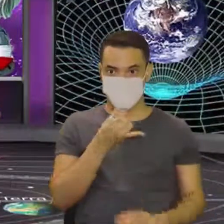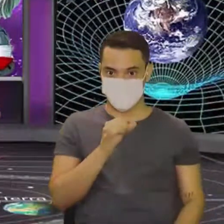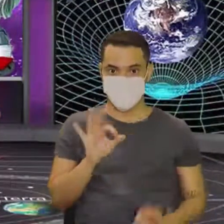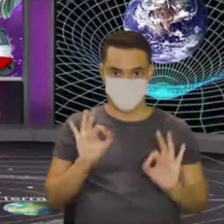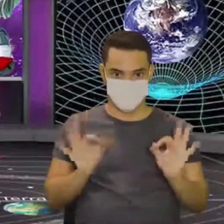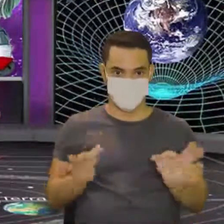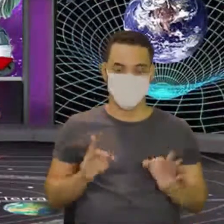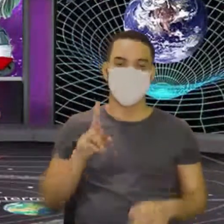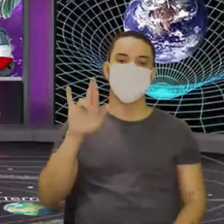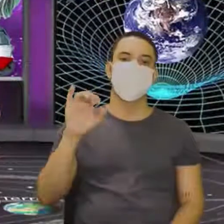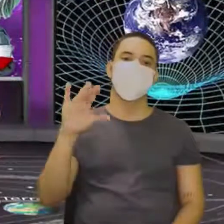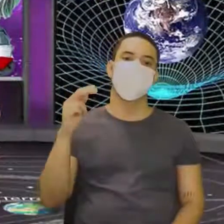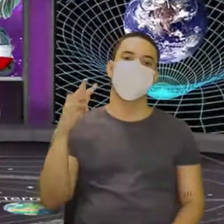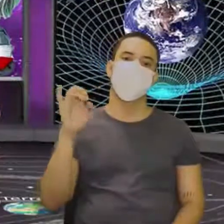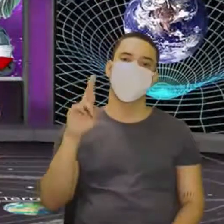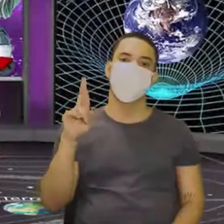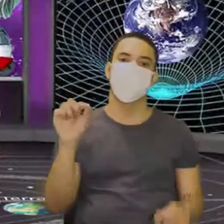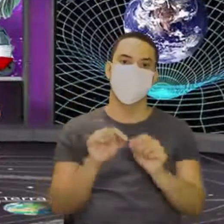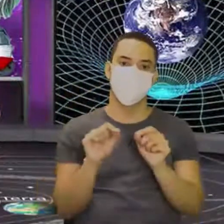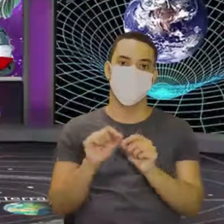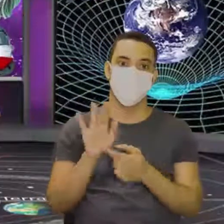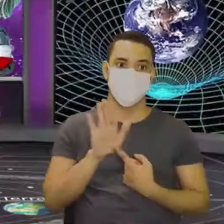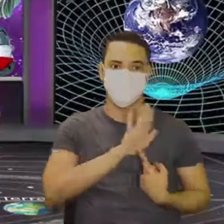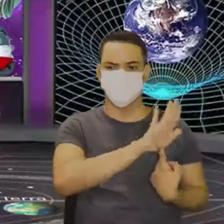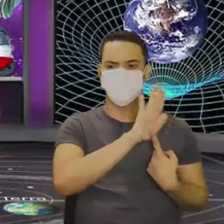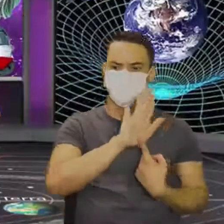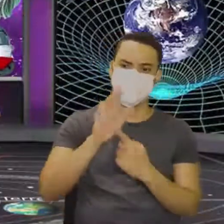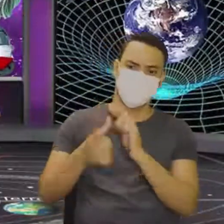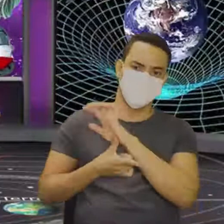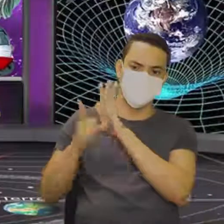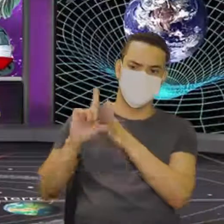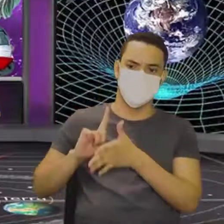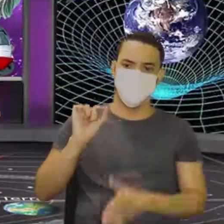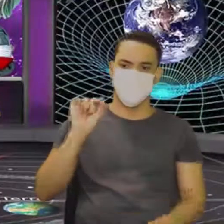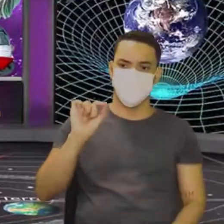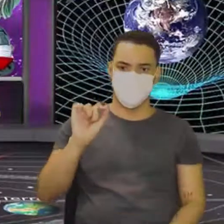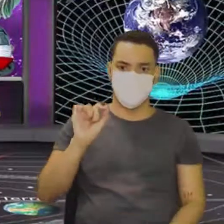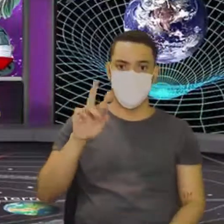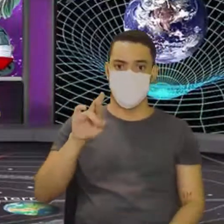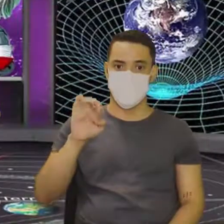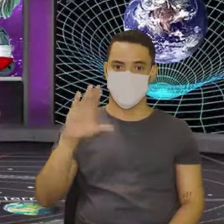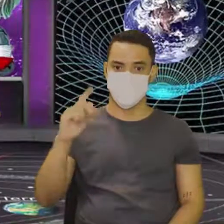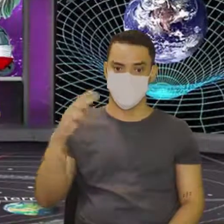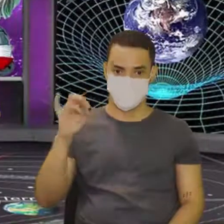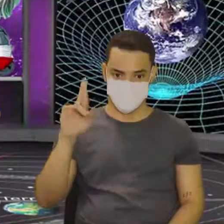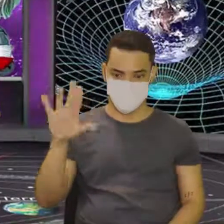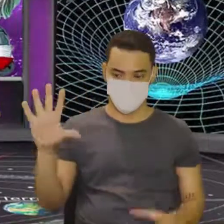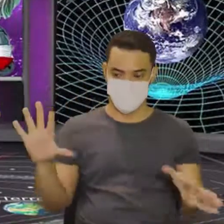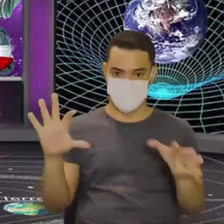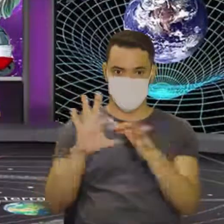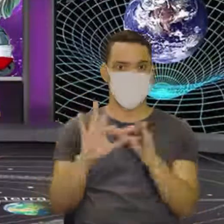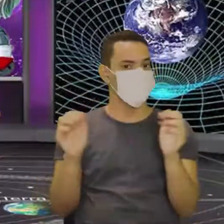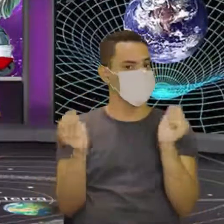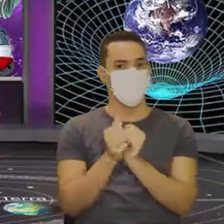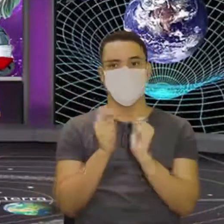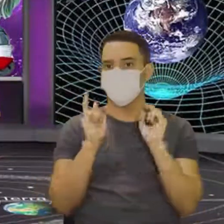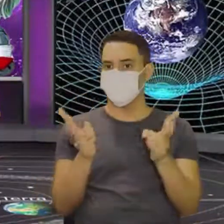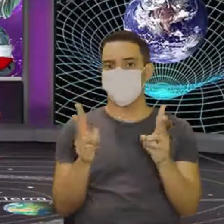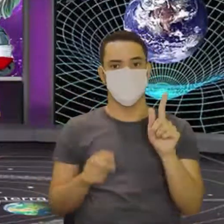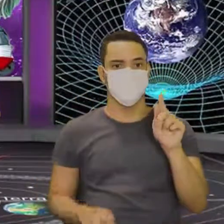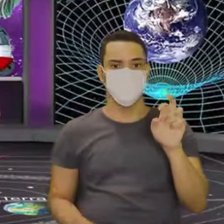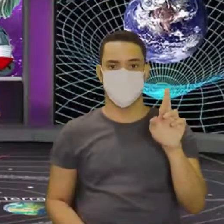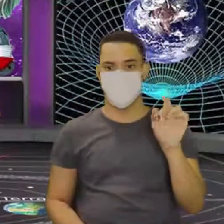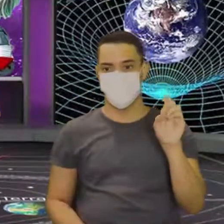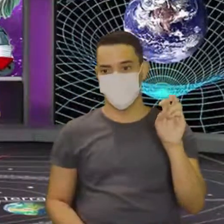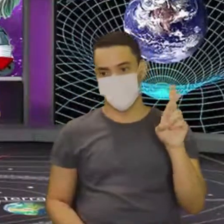O receptor, vocês viram nas figuras que eu coloquei anteriormente, o receptor, ele vai estar ligado a um gerador,